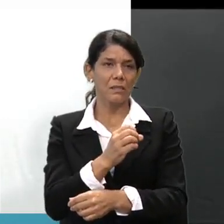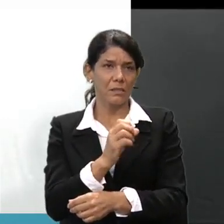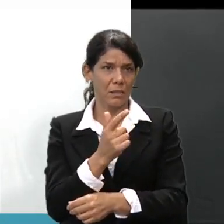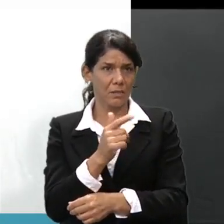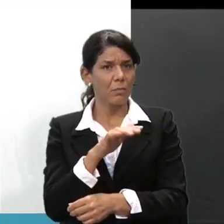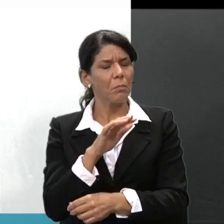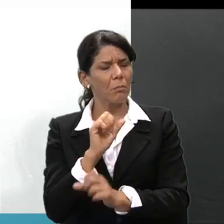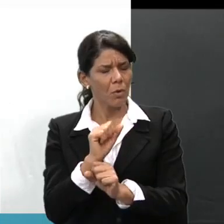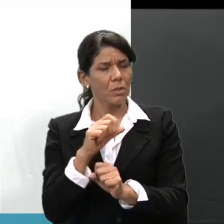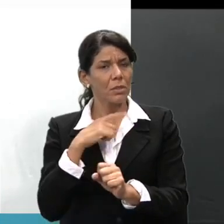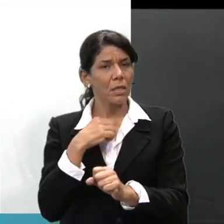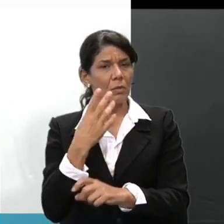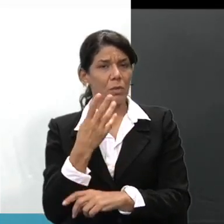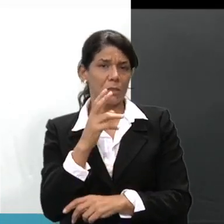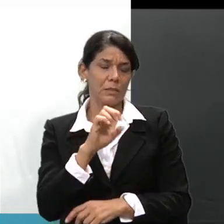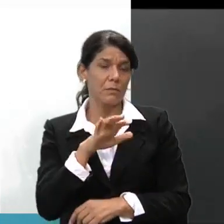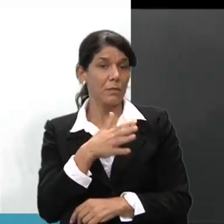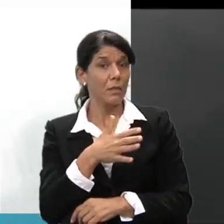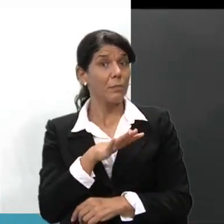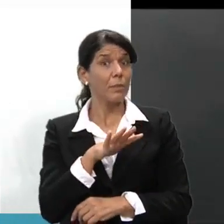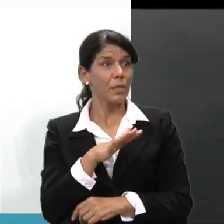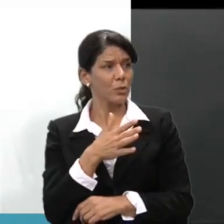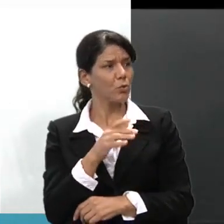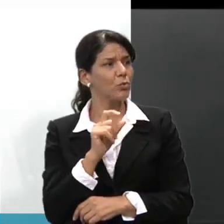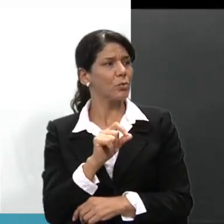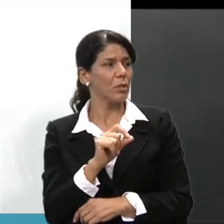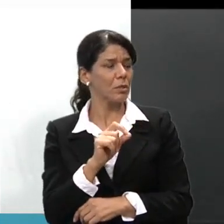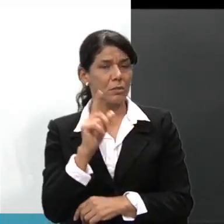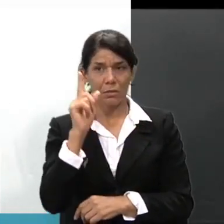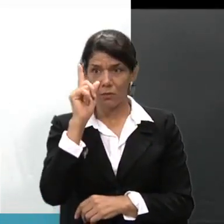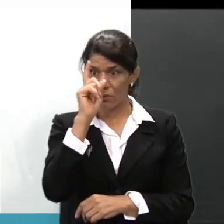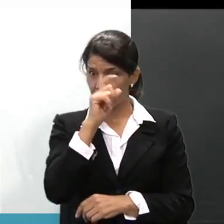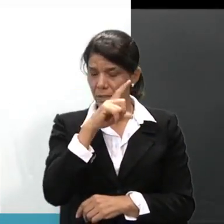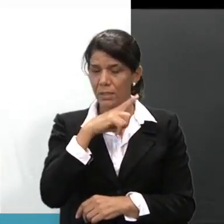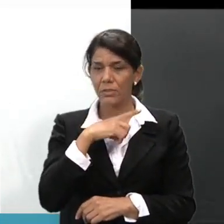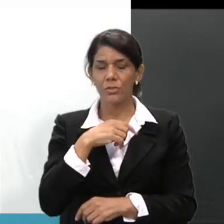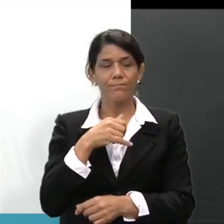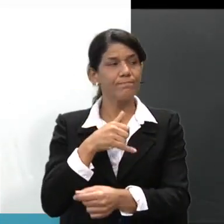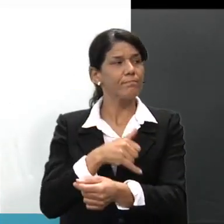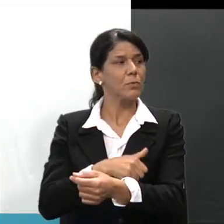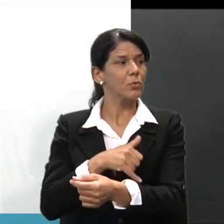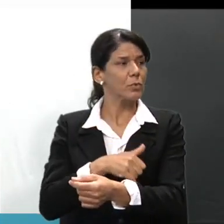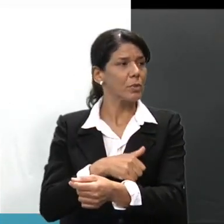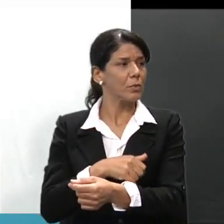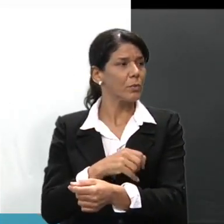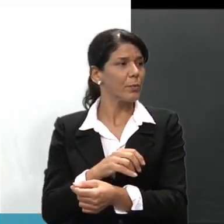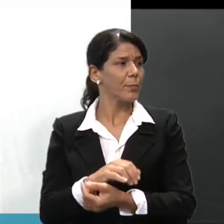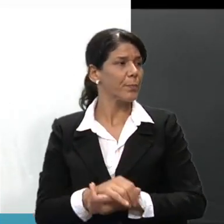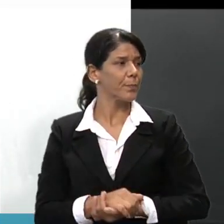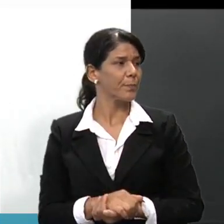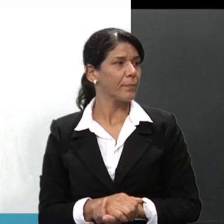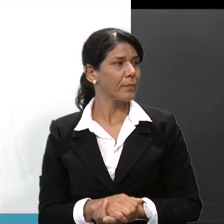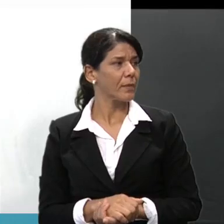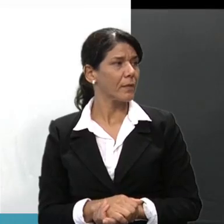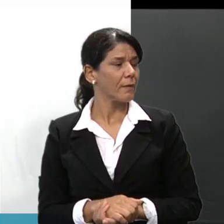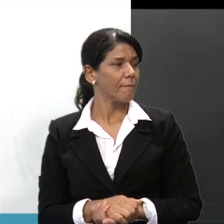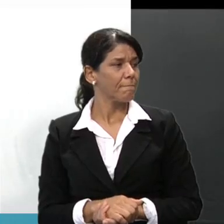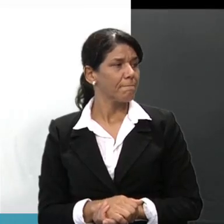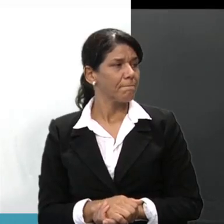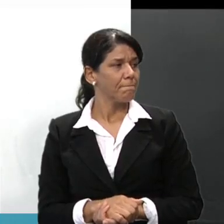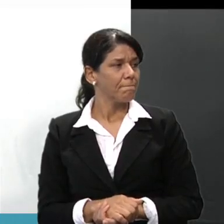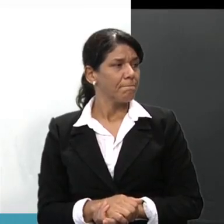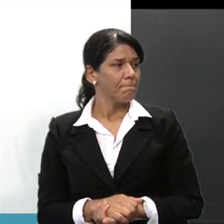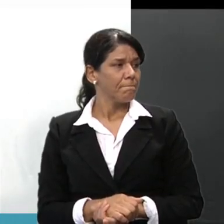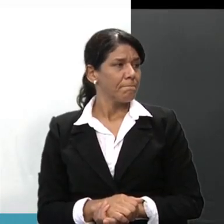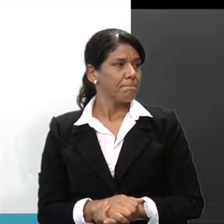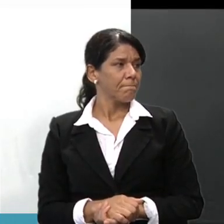45, dependendo aí da dificuldade do acesso, ou até menos que essa angulação.